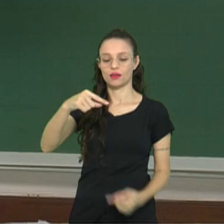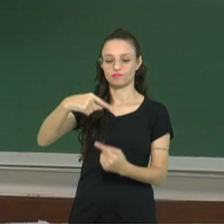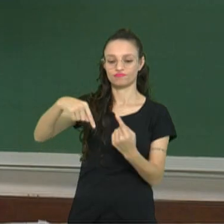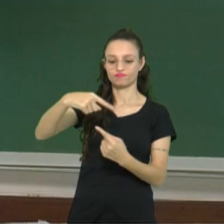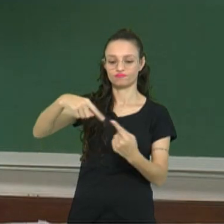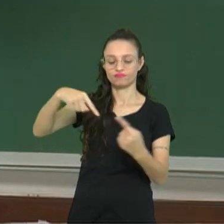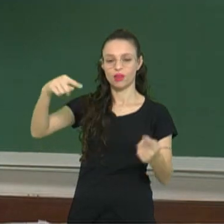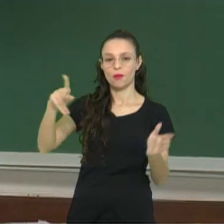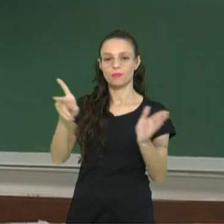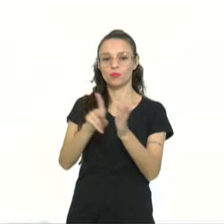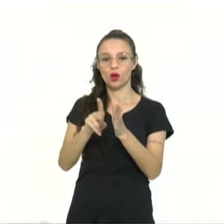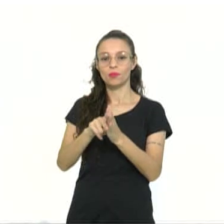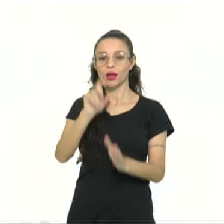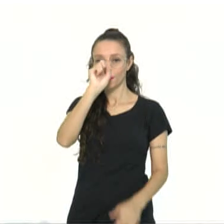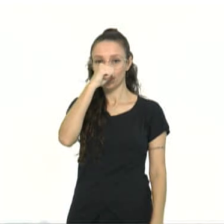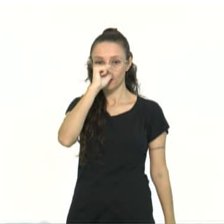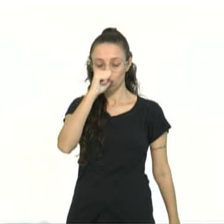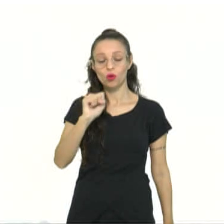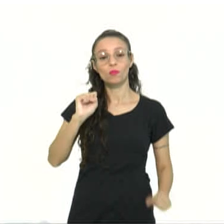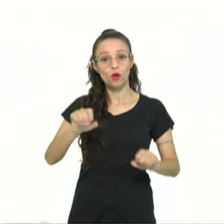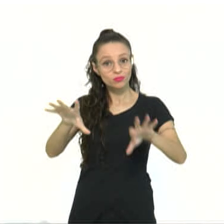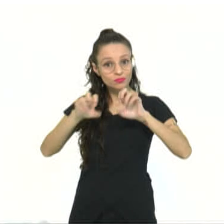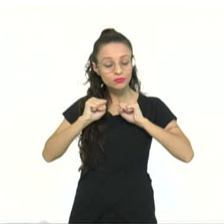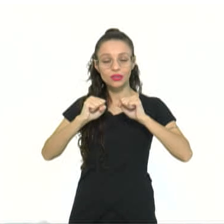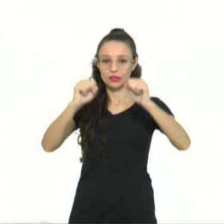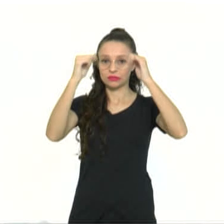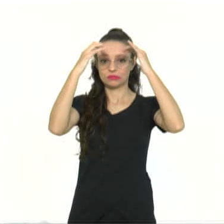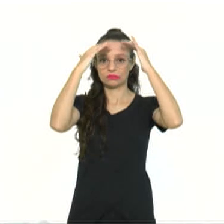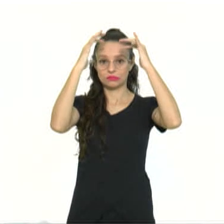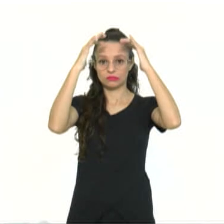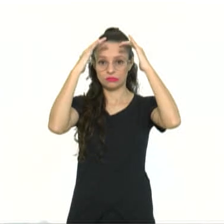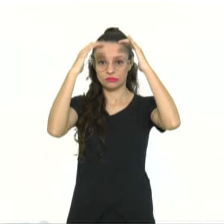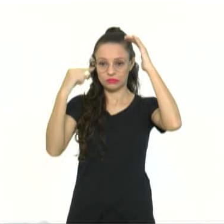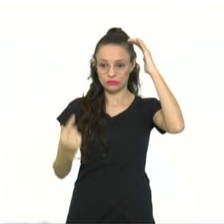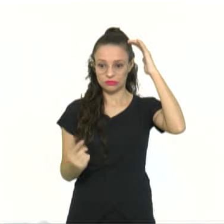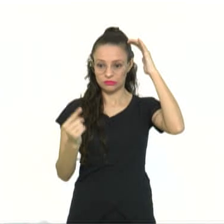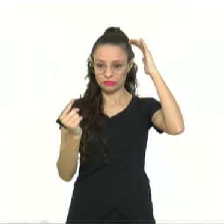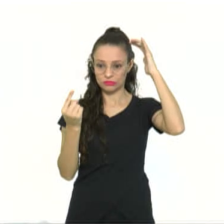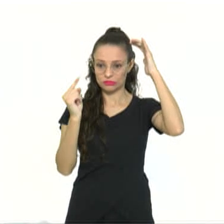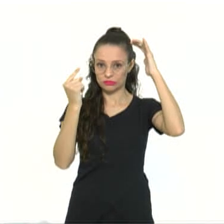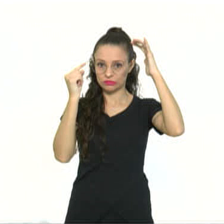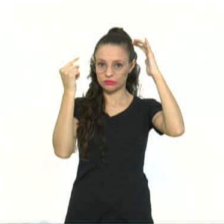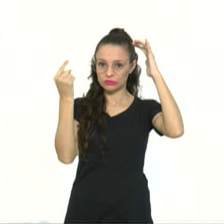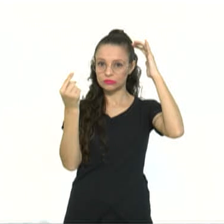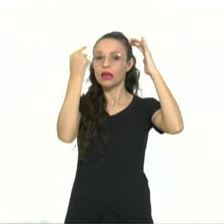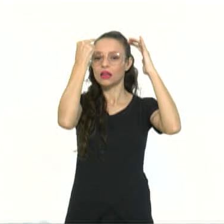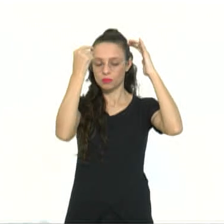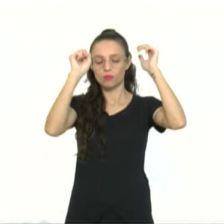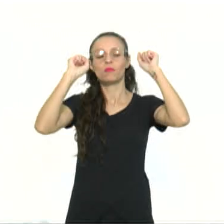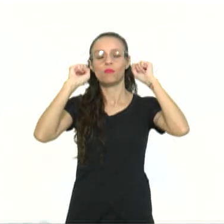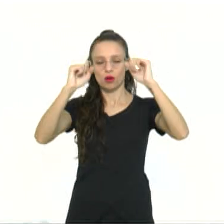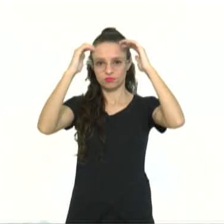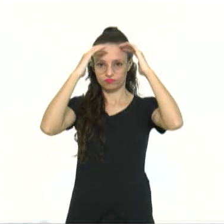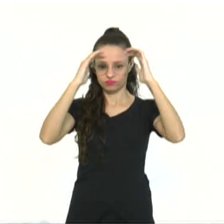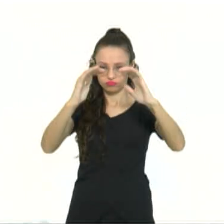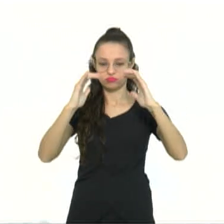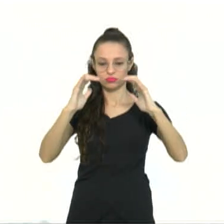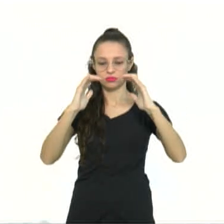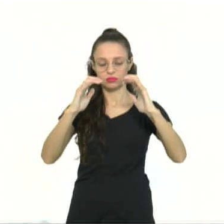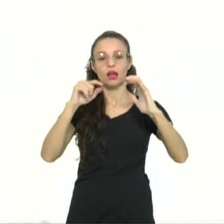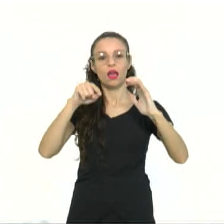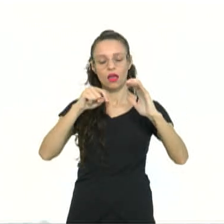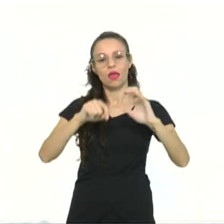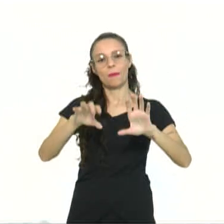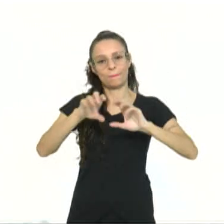do porco, né? Ela pode, em certos casos, atingir o cérebro, ou seja, ali o cisticerco pode atingir, né, o cérebro, causando a